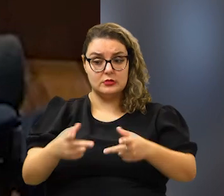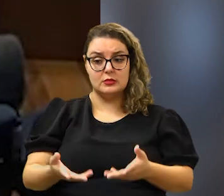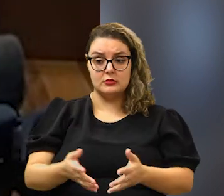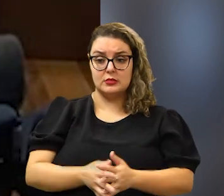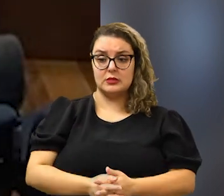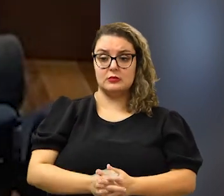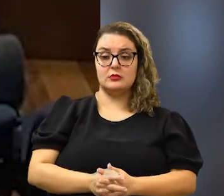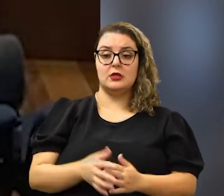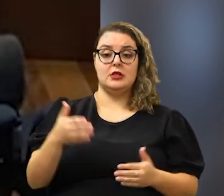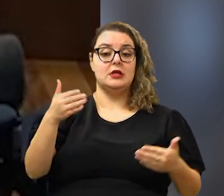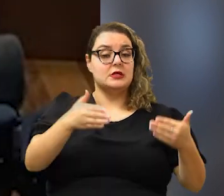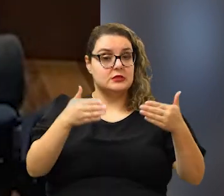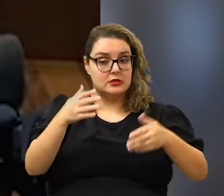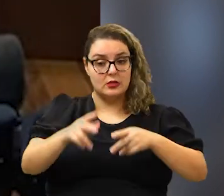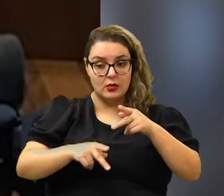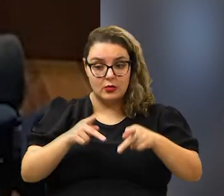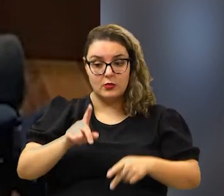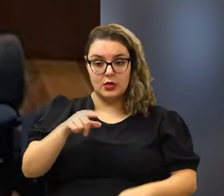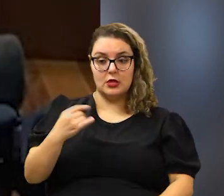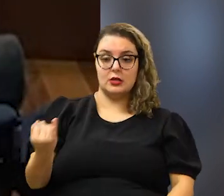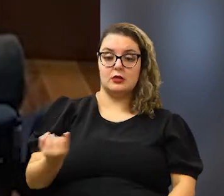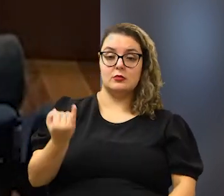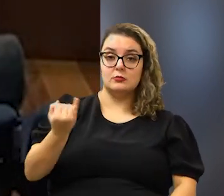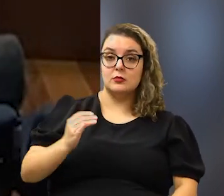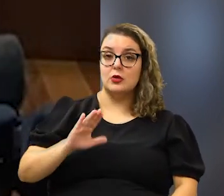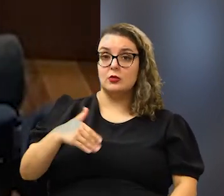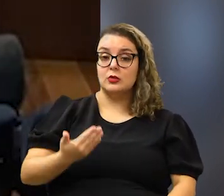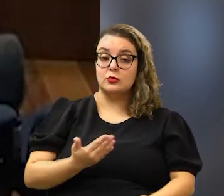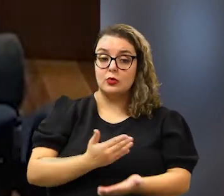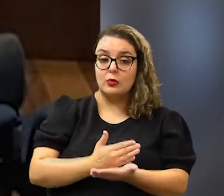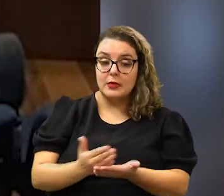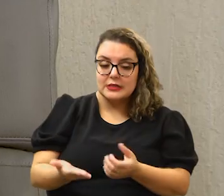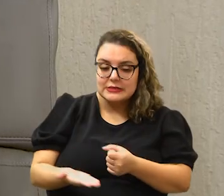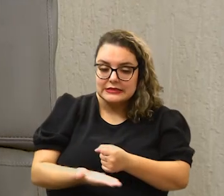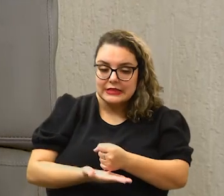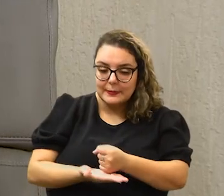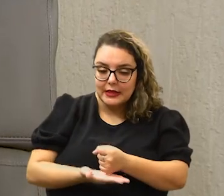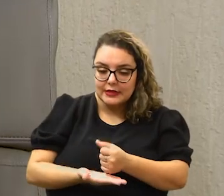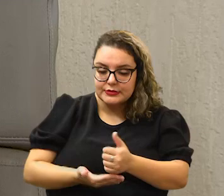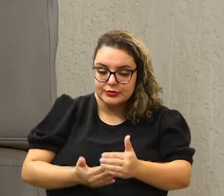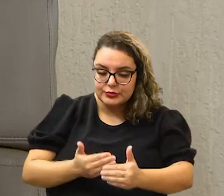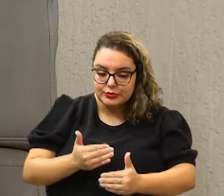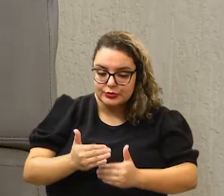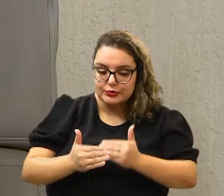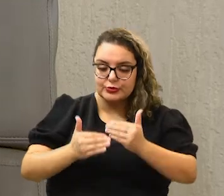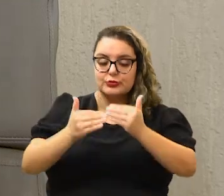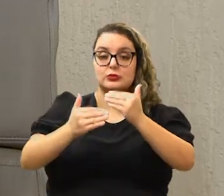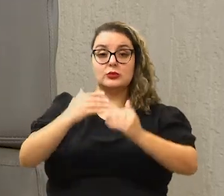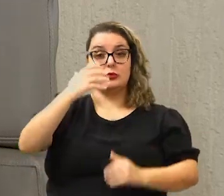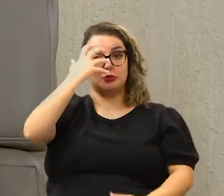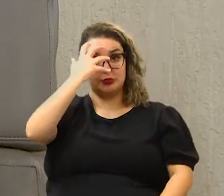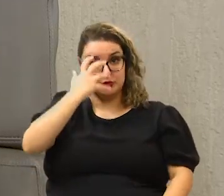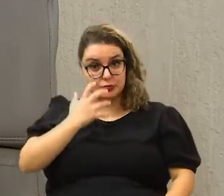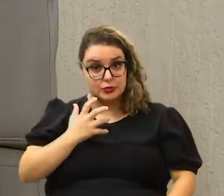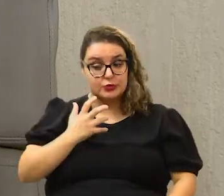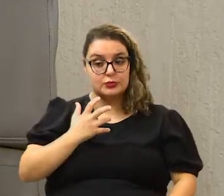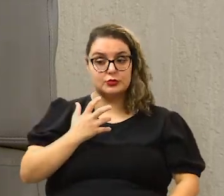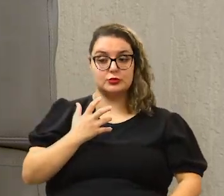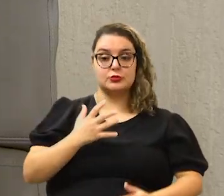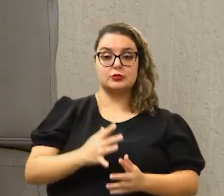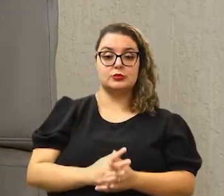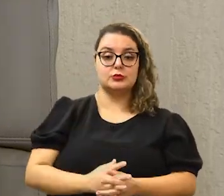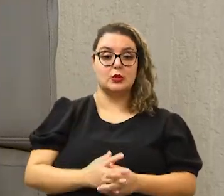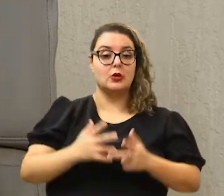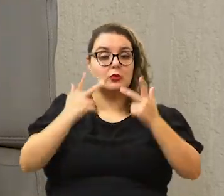tranquilidade e com consciência de se fazer a melhor coisa. Não é fazer política no mau sentido, é fazer política no bom sentido, né? Essa